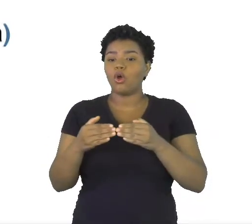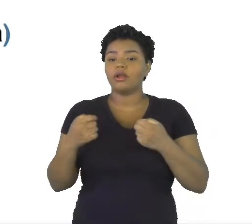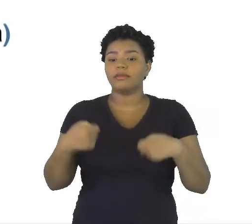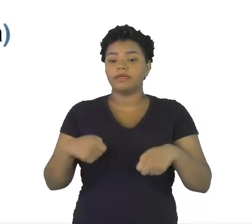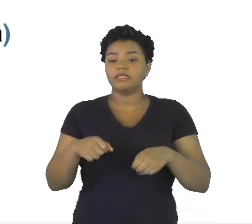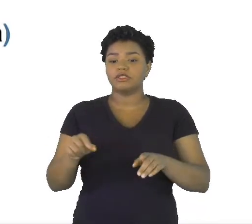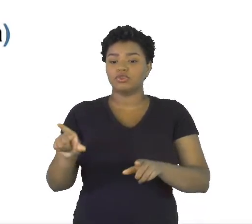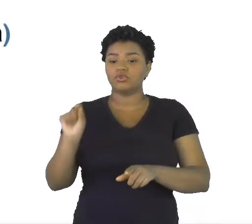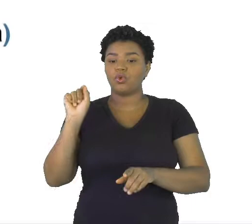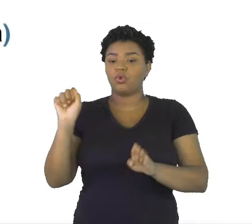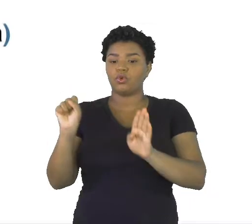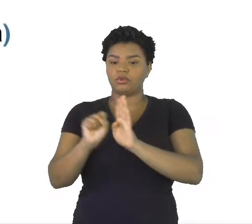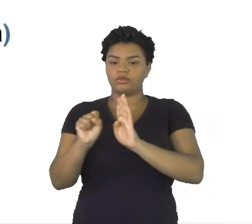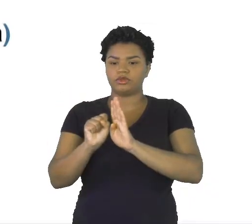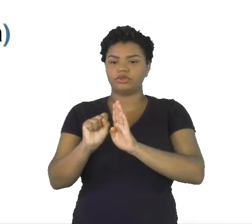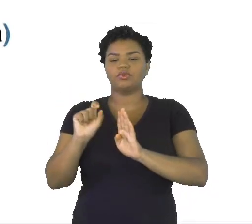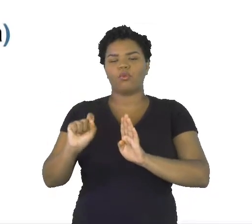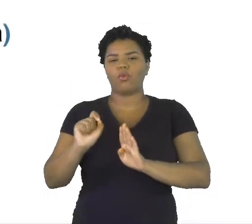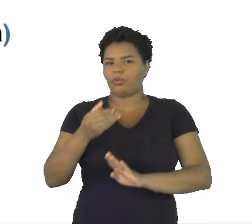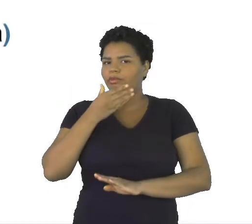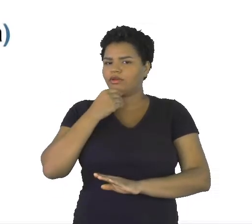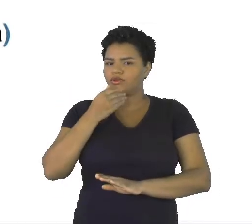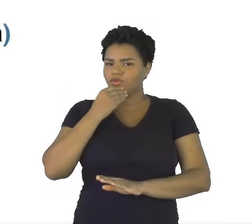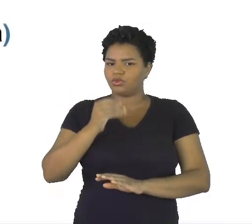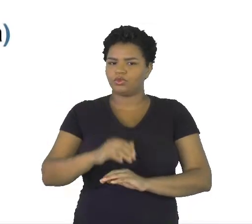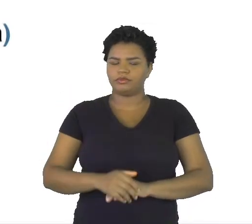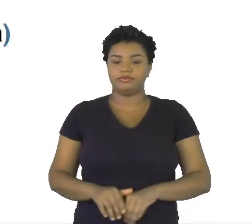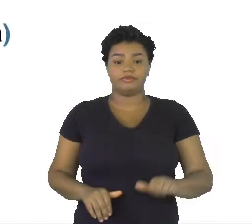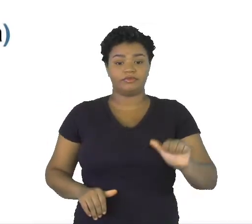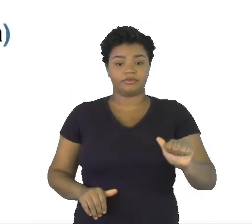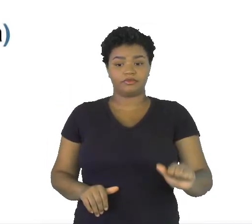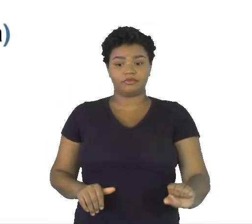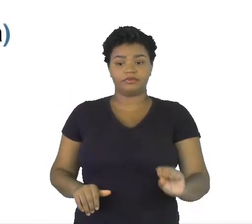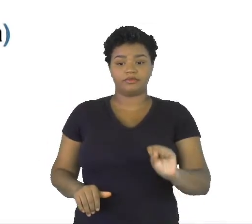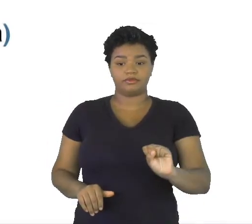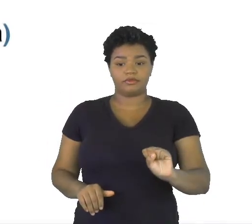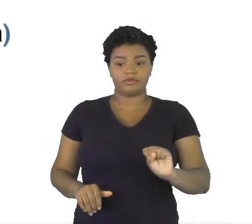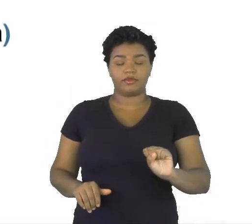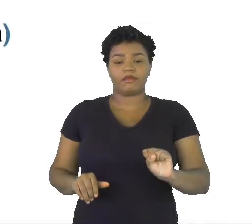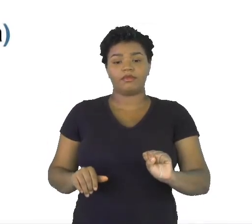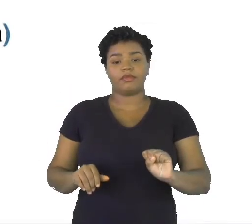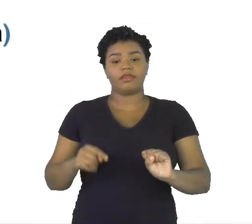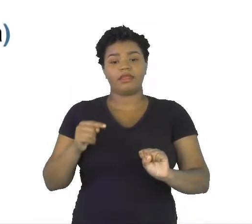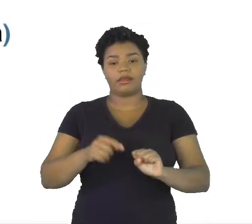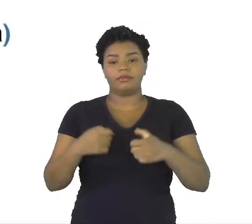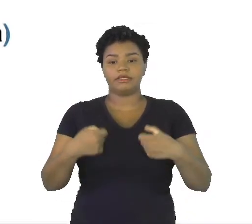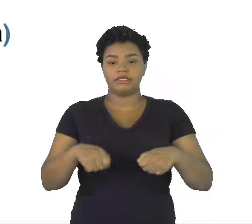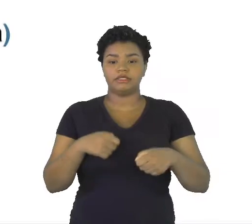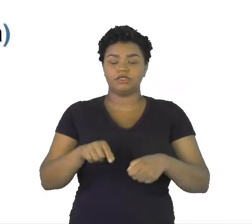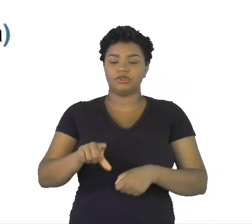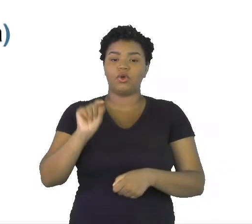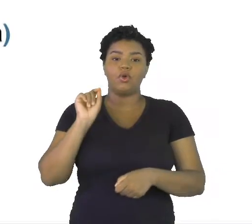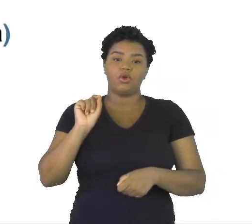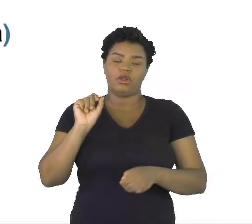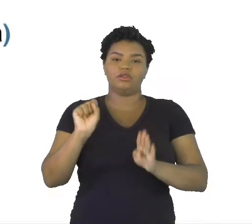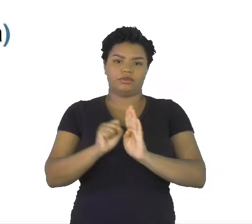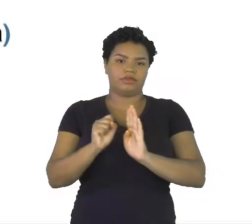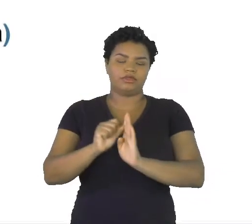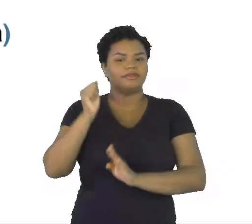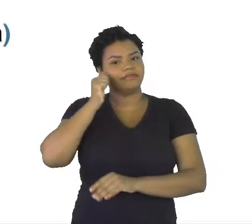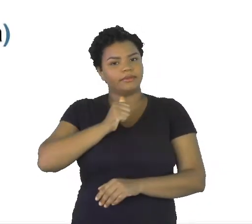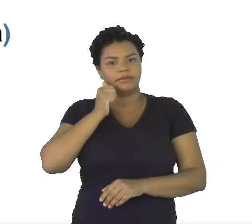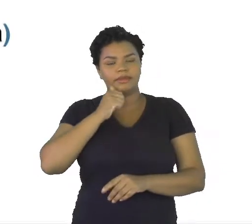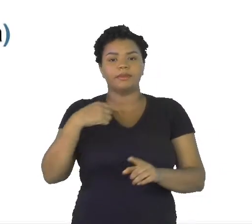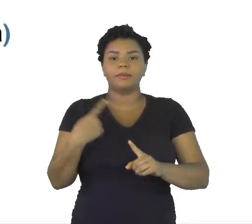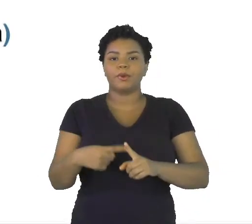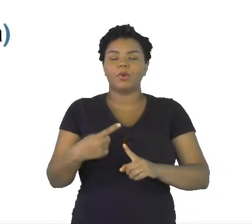substantivo masculino. As. Eu vou ter que escolher um substantivo feminino, porque o